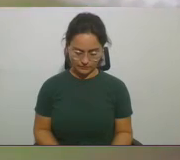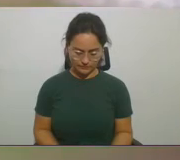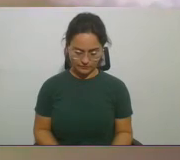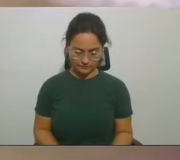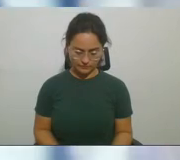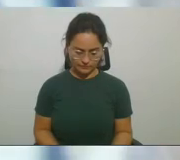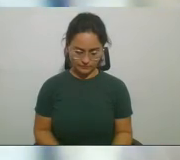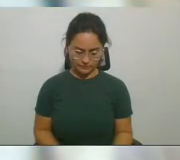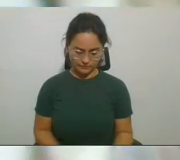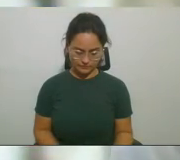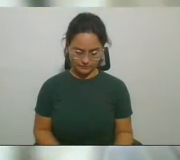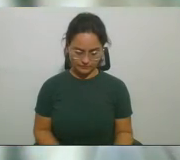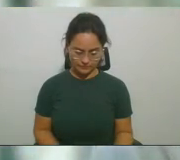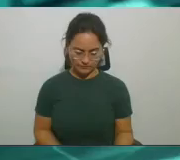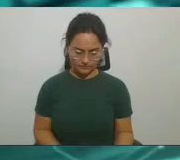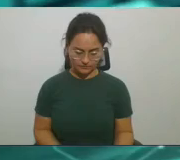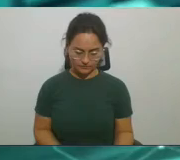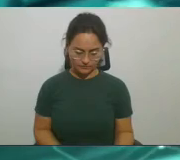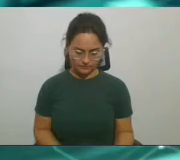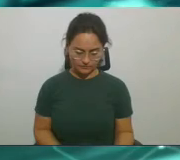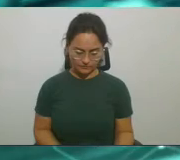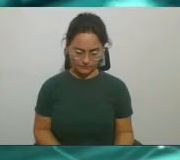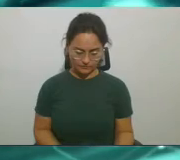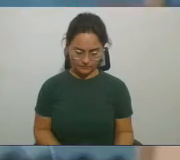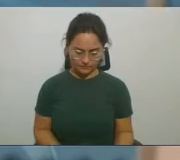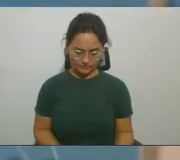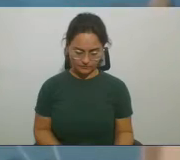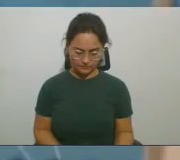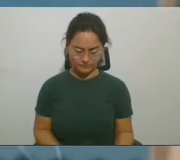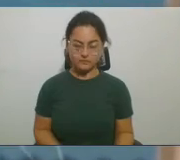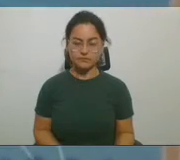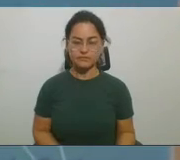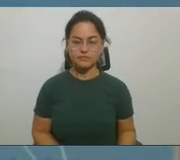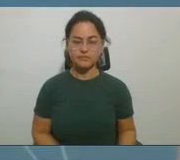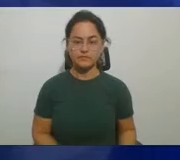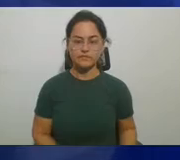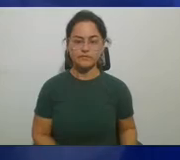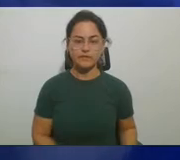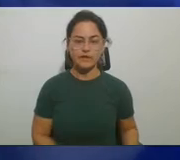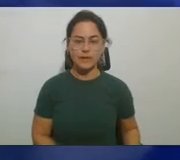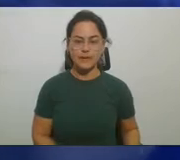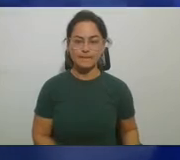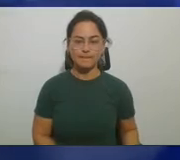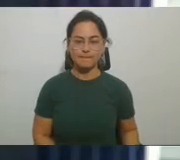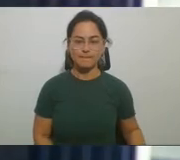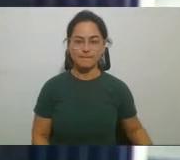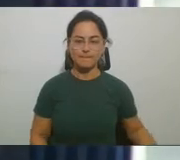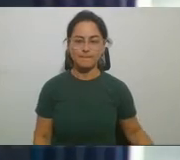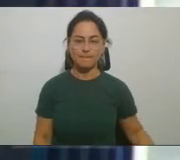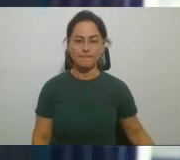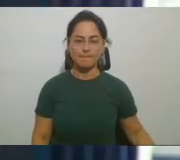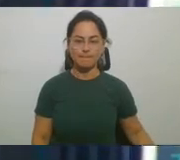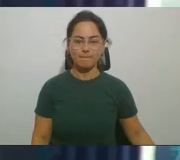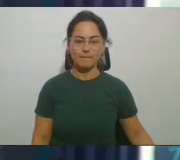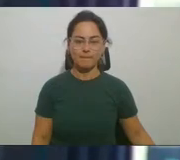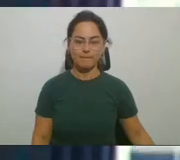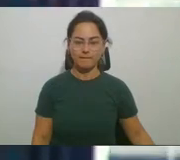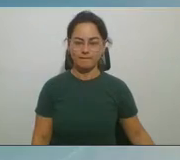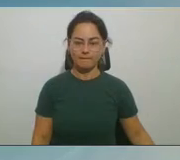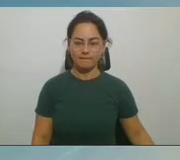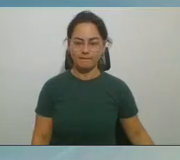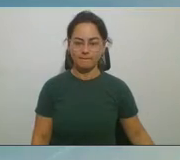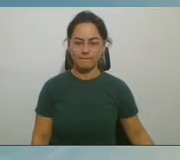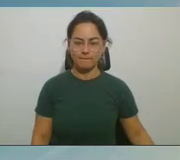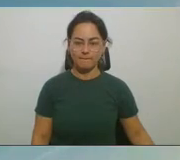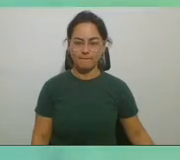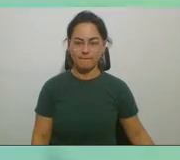do conhecimento e da comunidade, da ciência e das grandes ideias, dos olhares e das diferentes realidades,